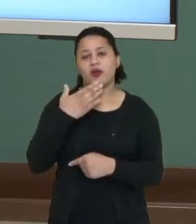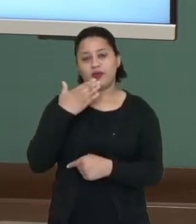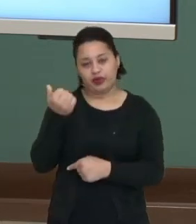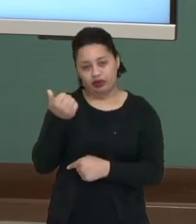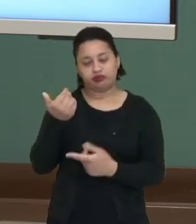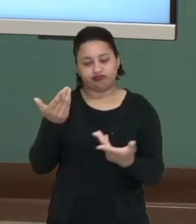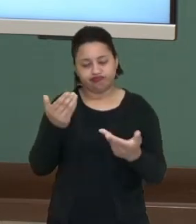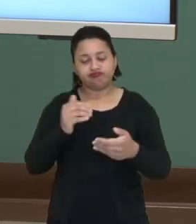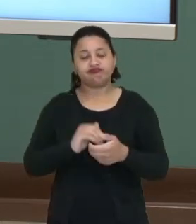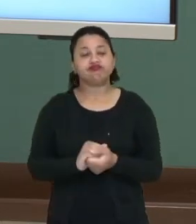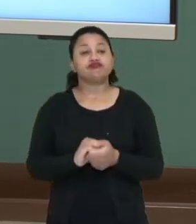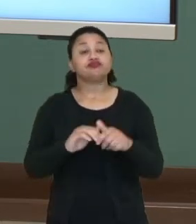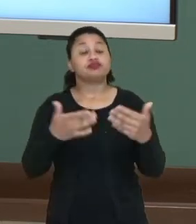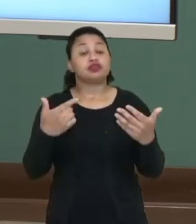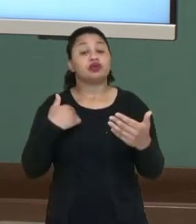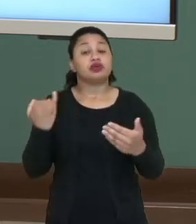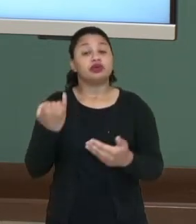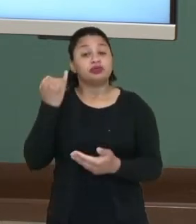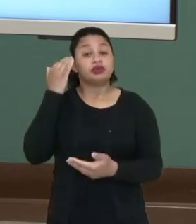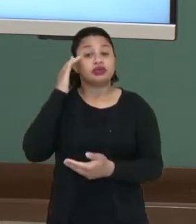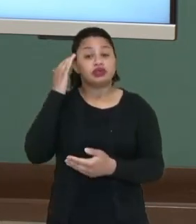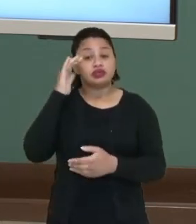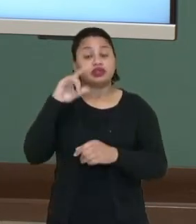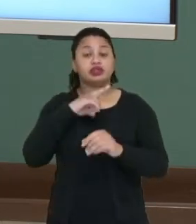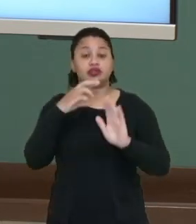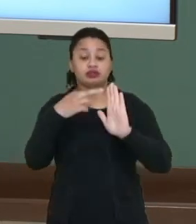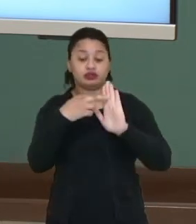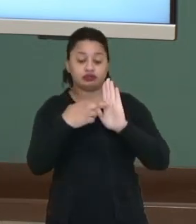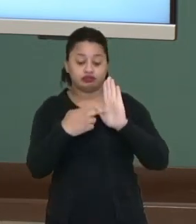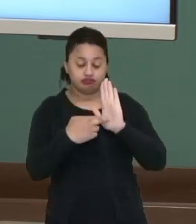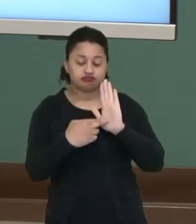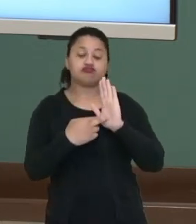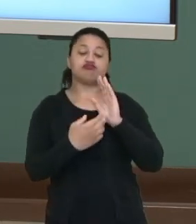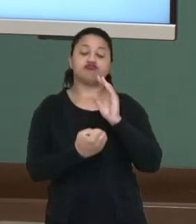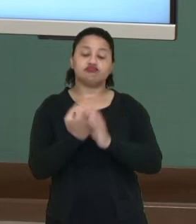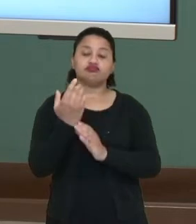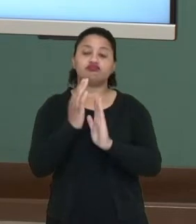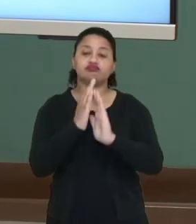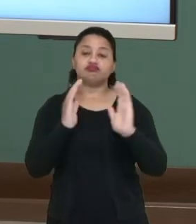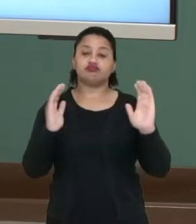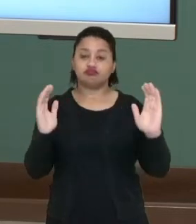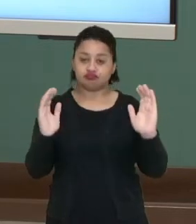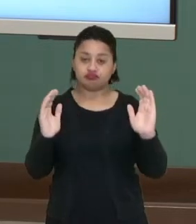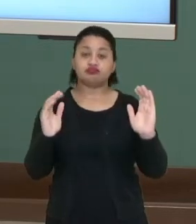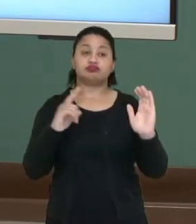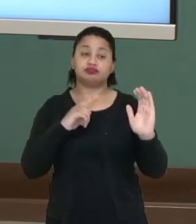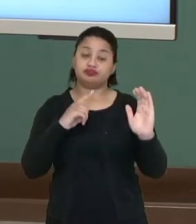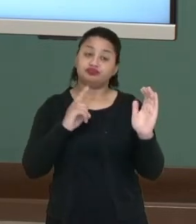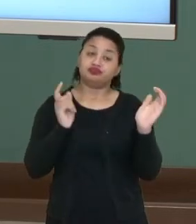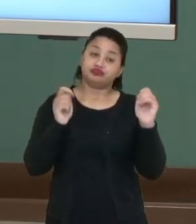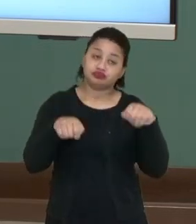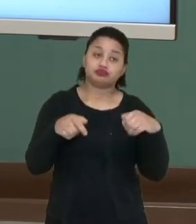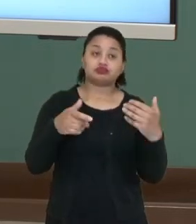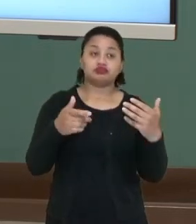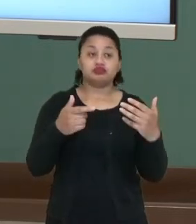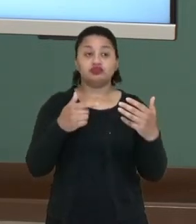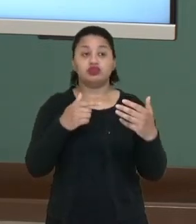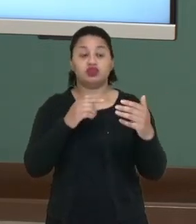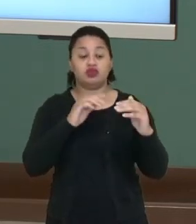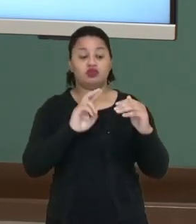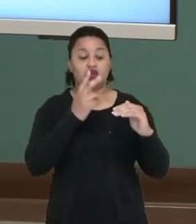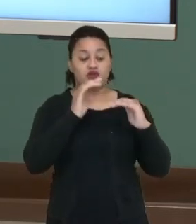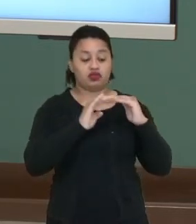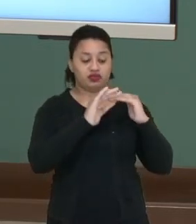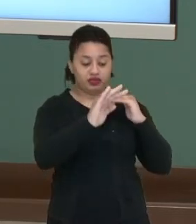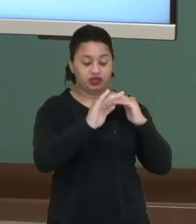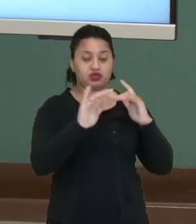Então, o importante é você entender que existe uma regra, uma lei de formação, que eu coloquei aí nas condições, né? O fixo